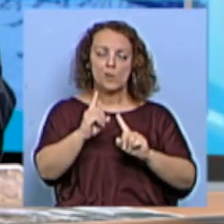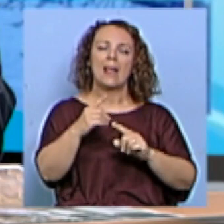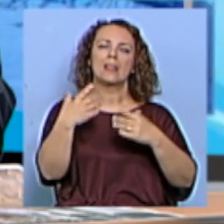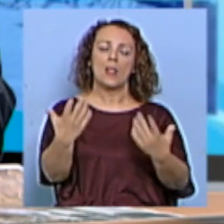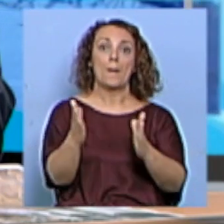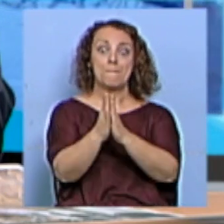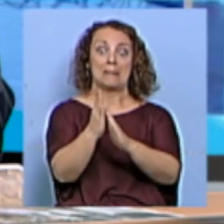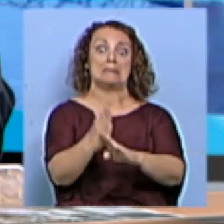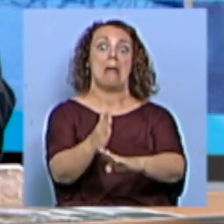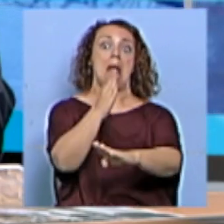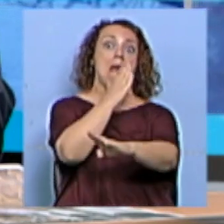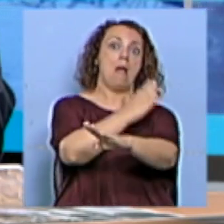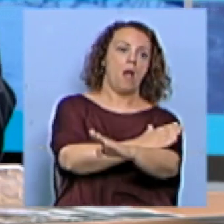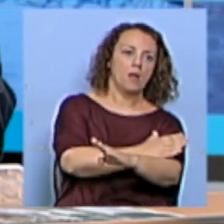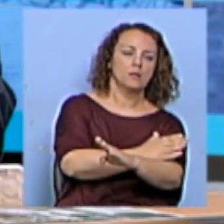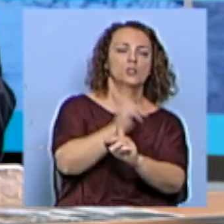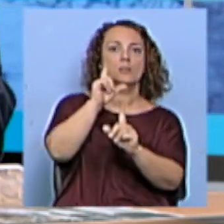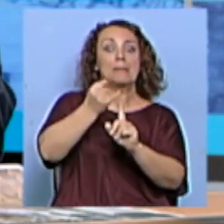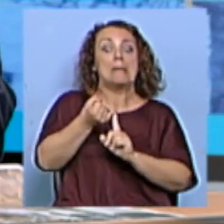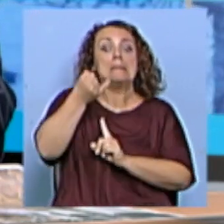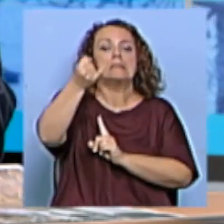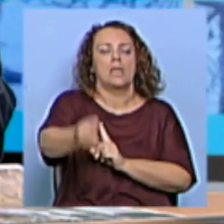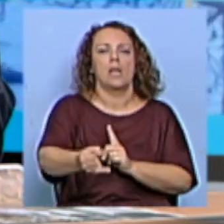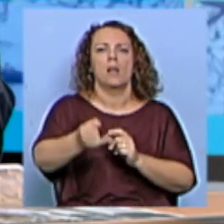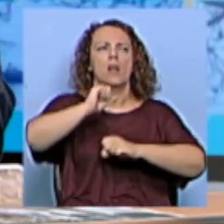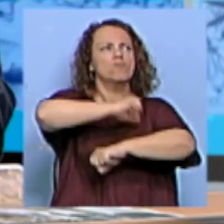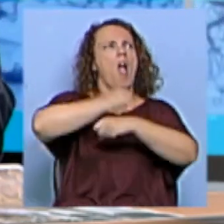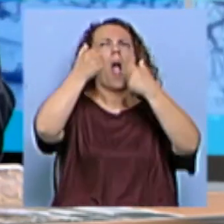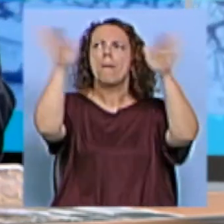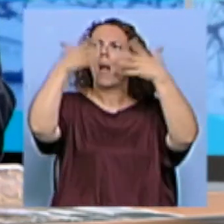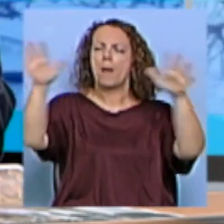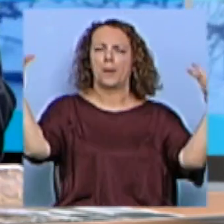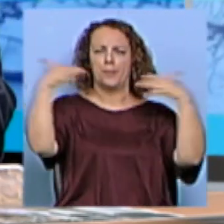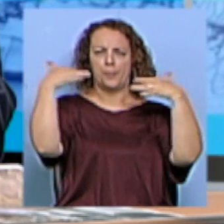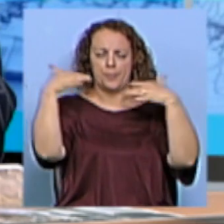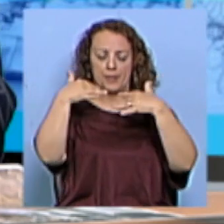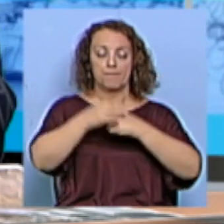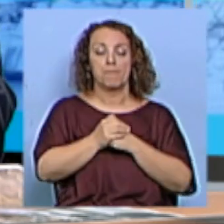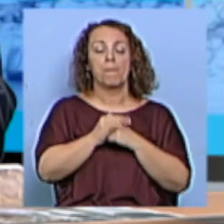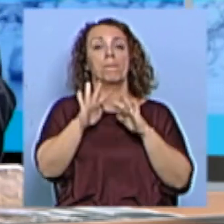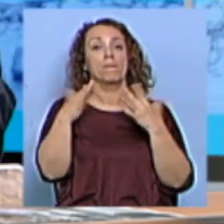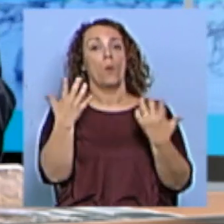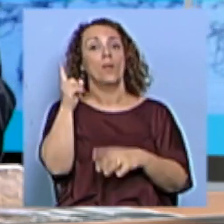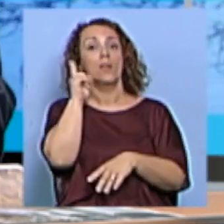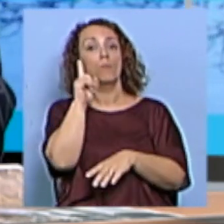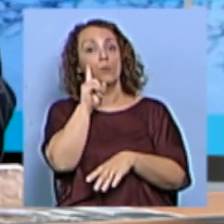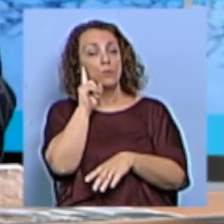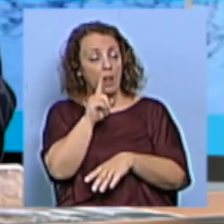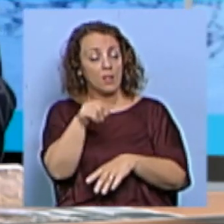da celebração e depois da celebração. Isso por um lado. Preferencialmente que os locais estejam sempre